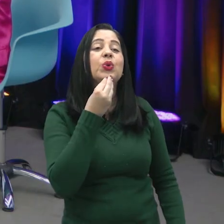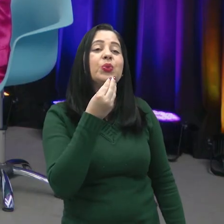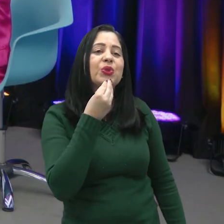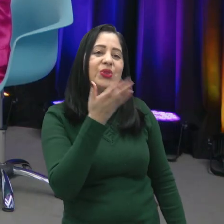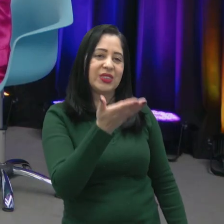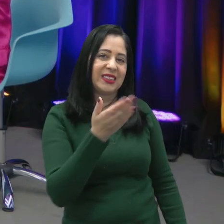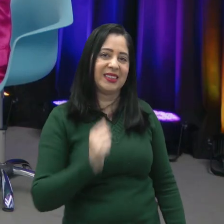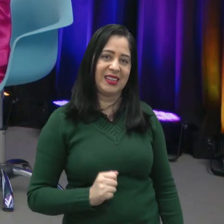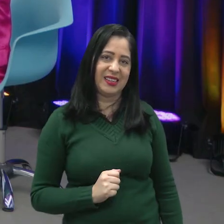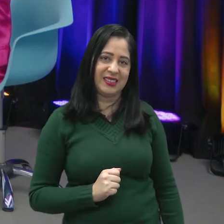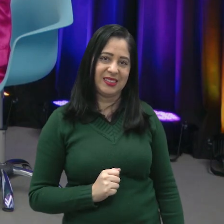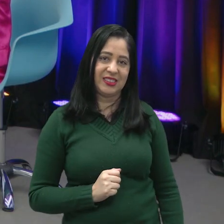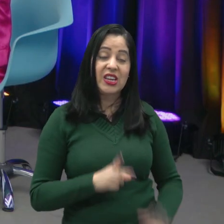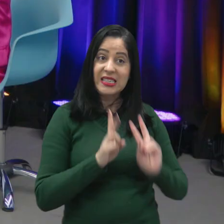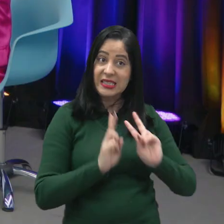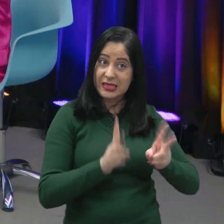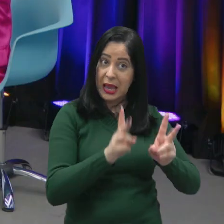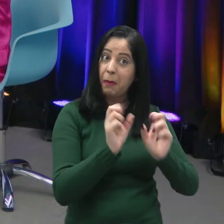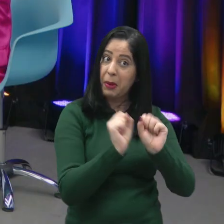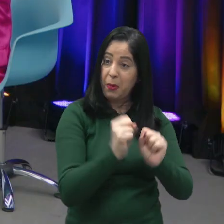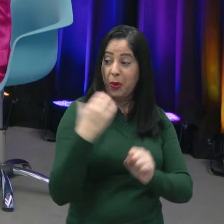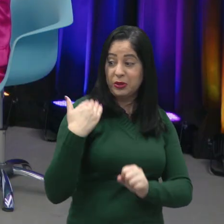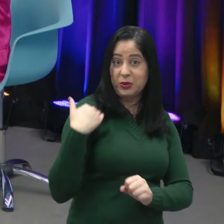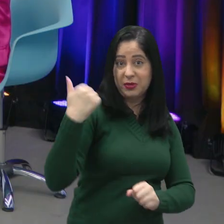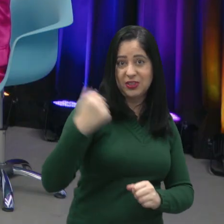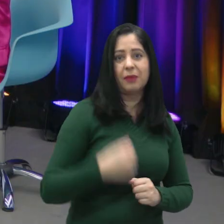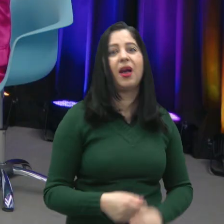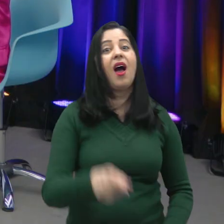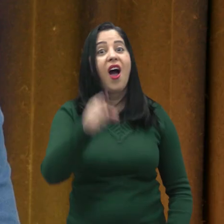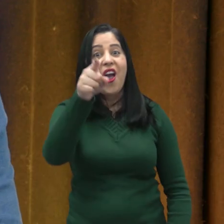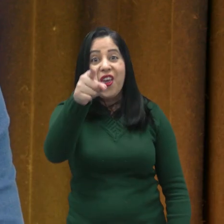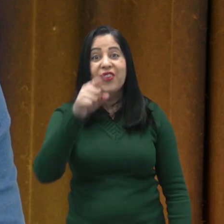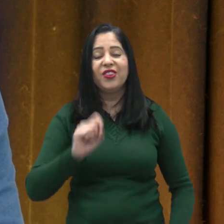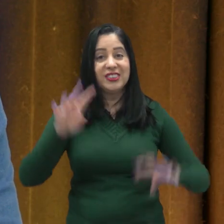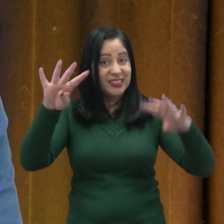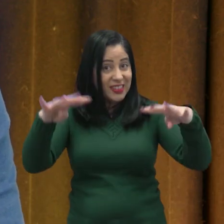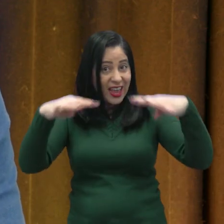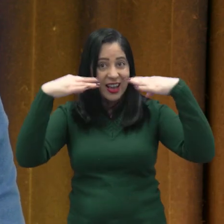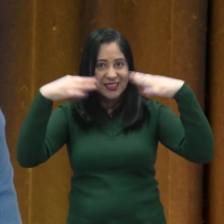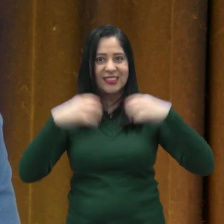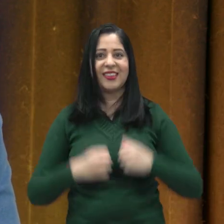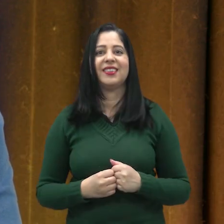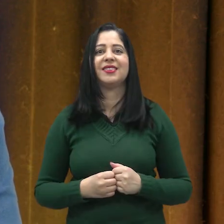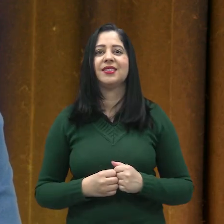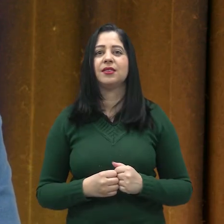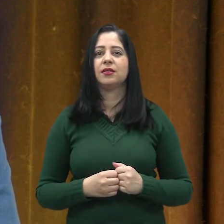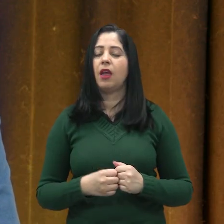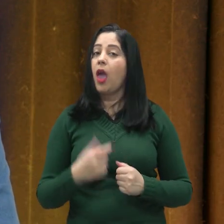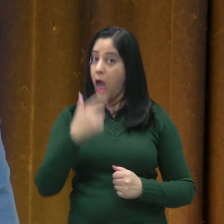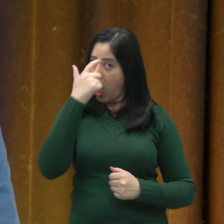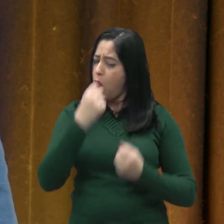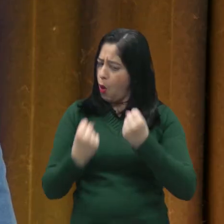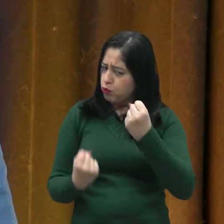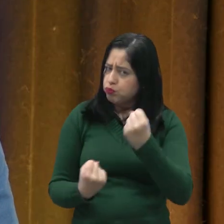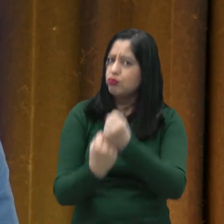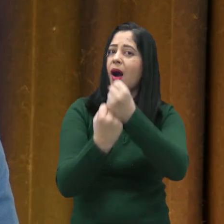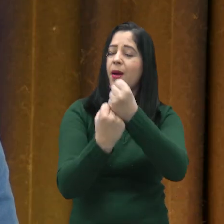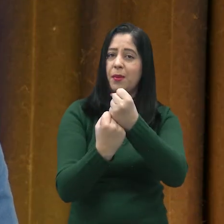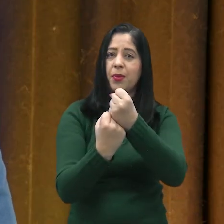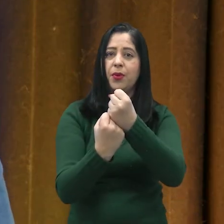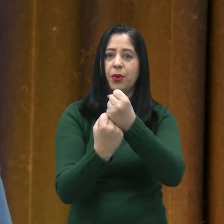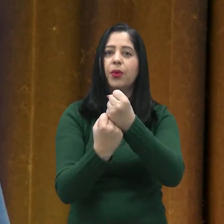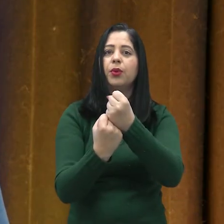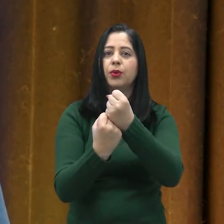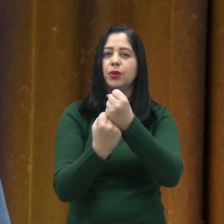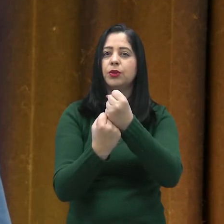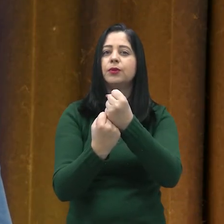vez a oportunidade, fico aberto sempre aos convites, a todos vocês que acompanharam, conta sempre com a gente,